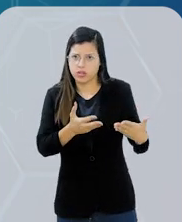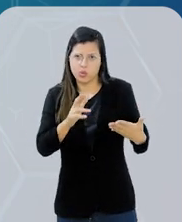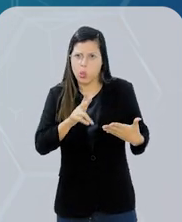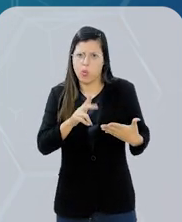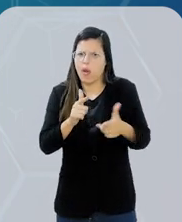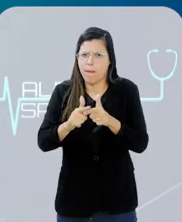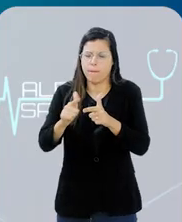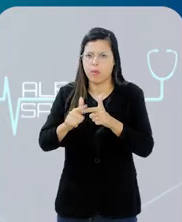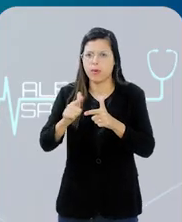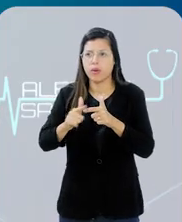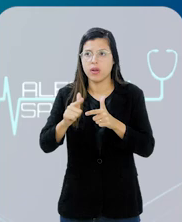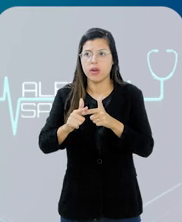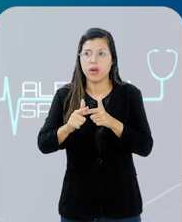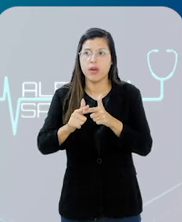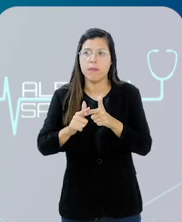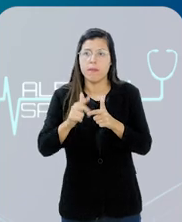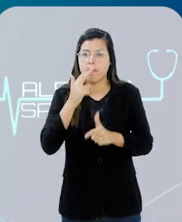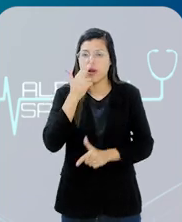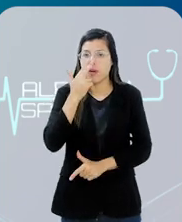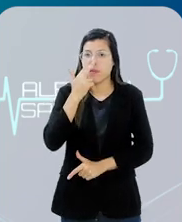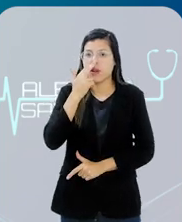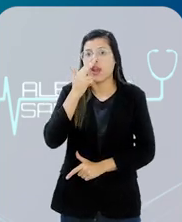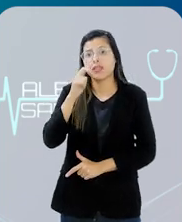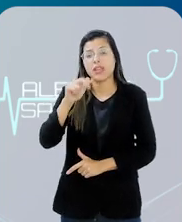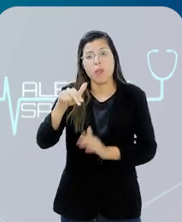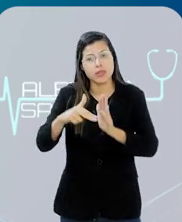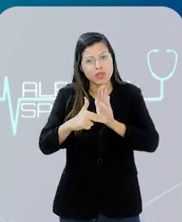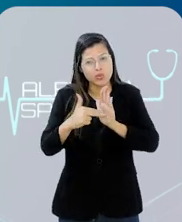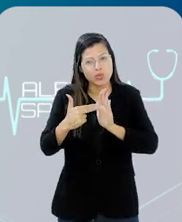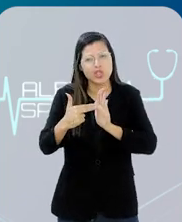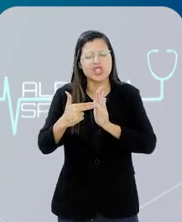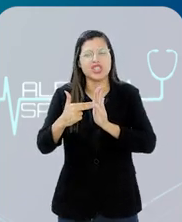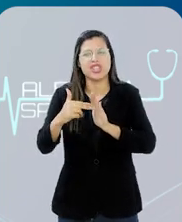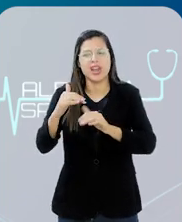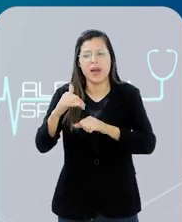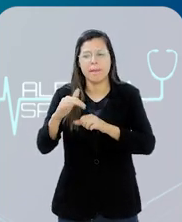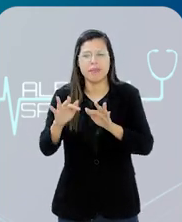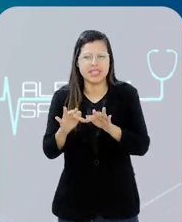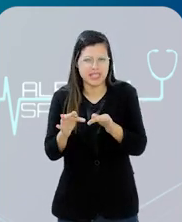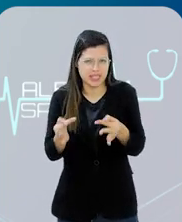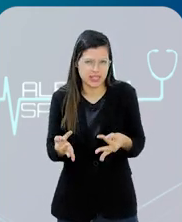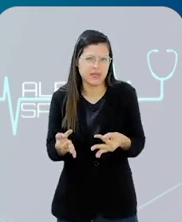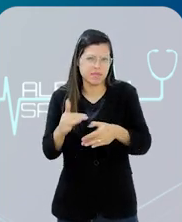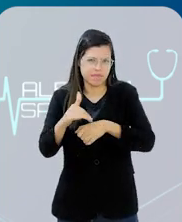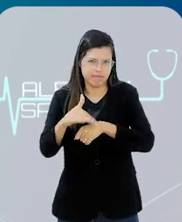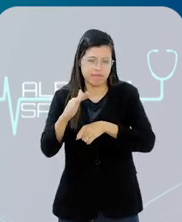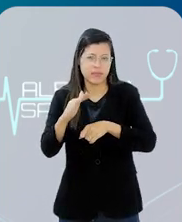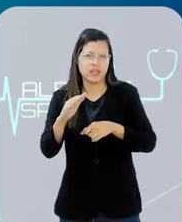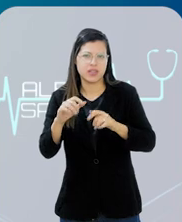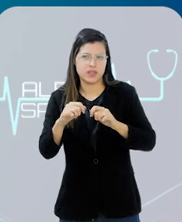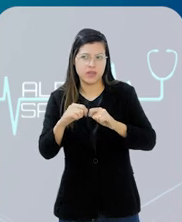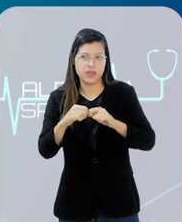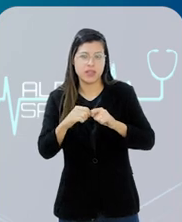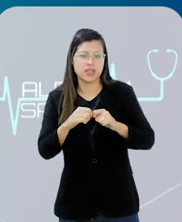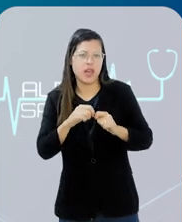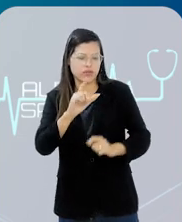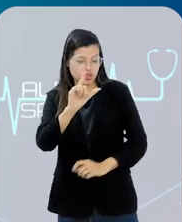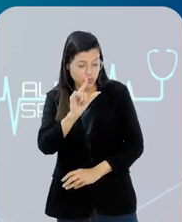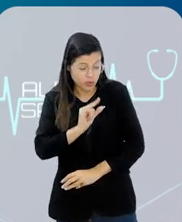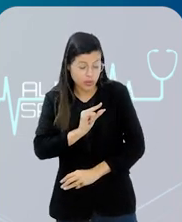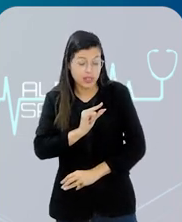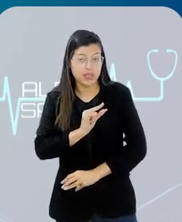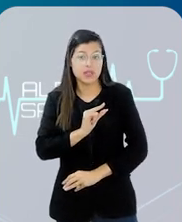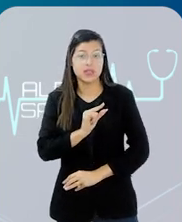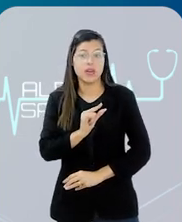ser menores, ou do ponto de vista, são cirurgias menores, que você vai fazer a redução dessa mama, que é a mamoplastia,